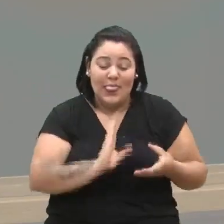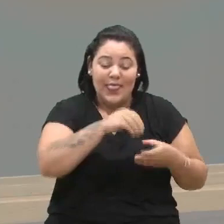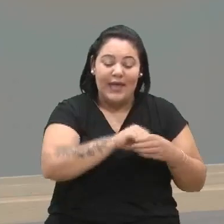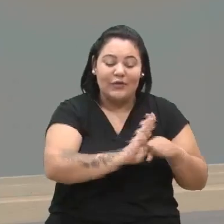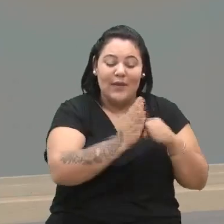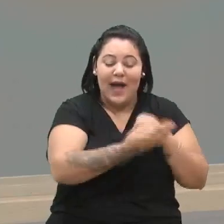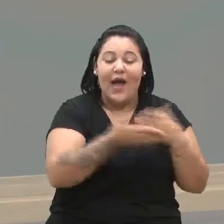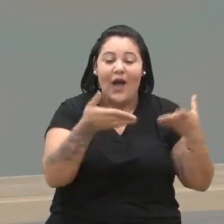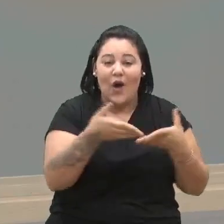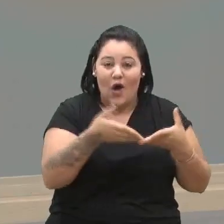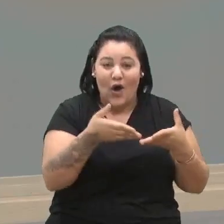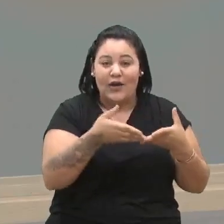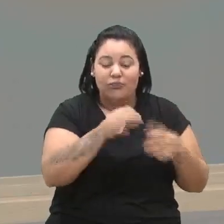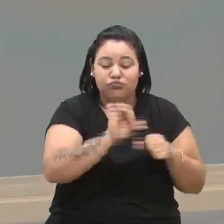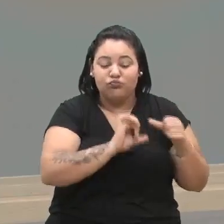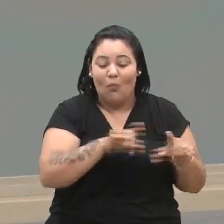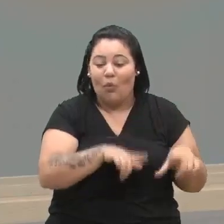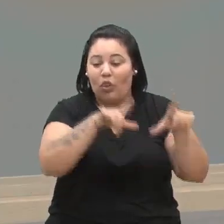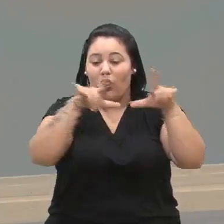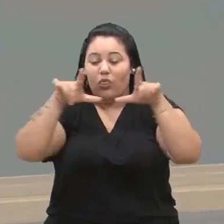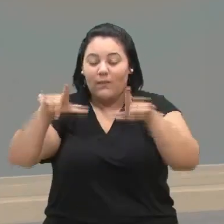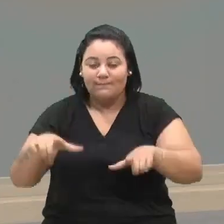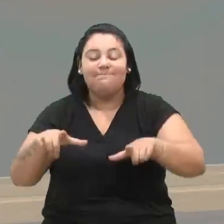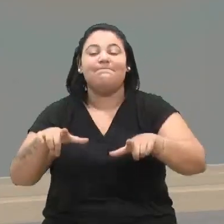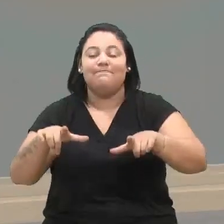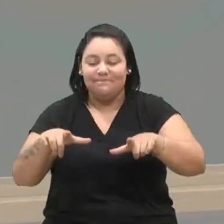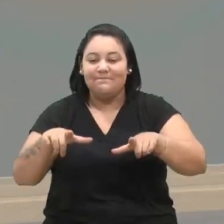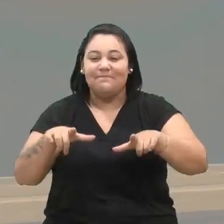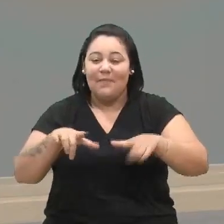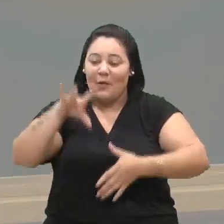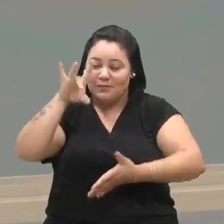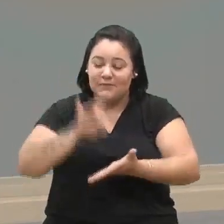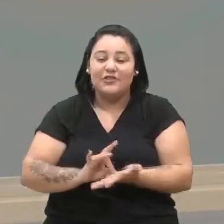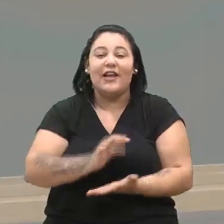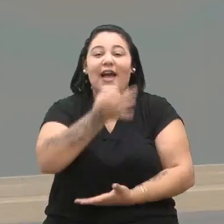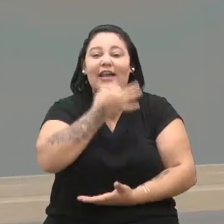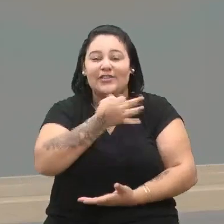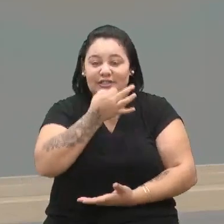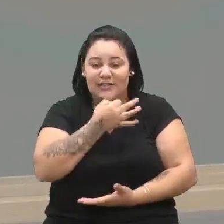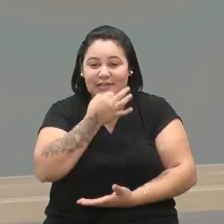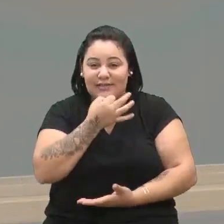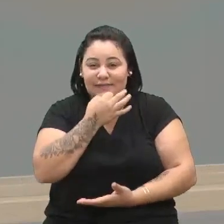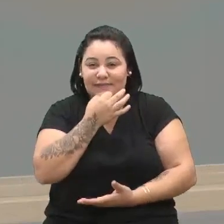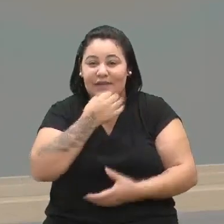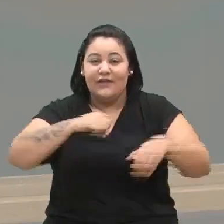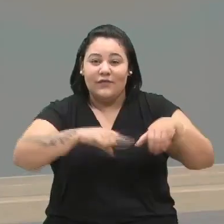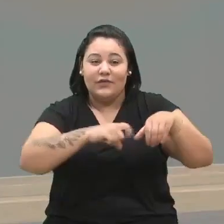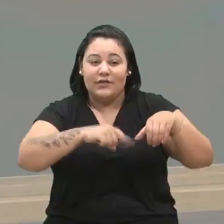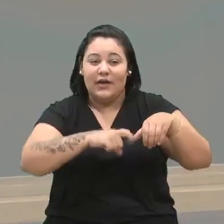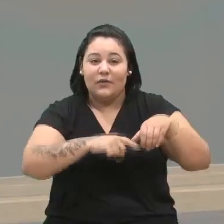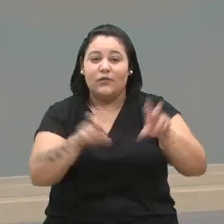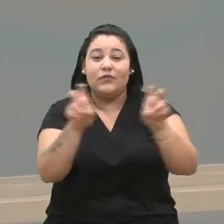daquela região, da Vila Gauchinha e da Zona Sul, para ser Caxias do Sul Futsal, vai representar, como